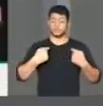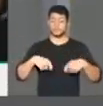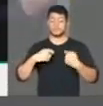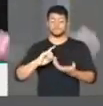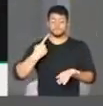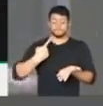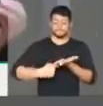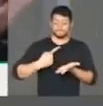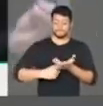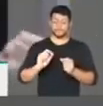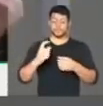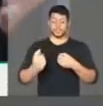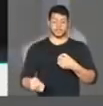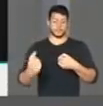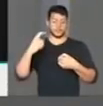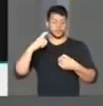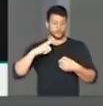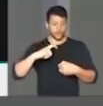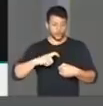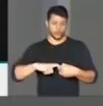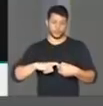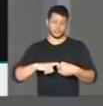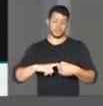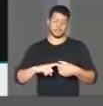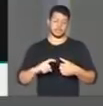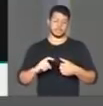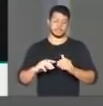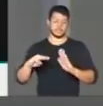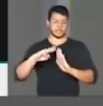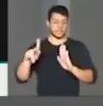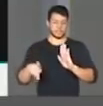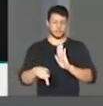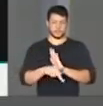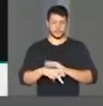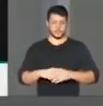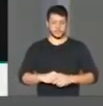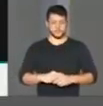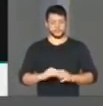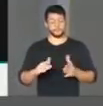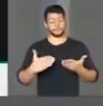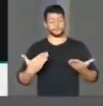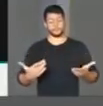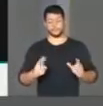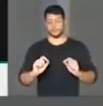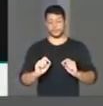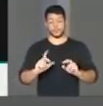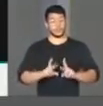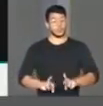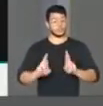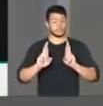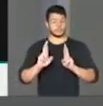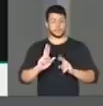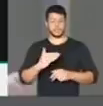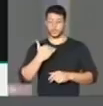convença a devolver esta verdadeira bomba para o colo do Bolsonaro. Tomara que seja essa bomba que estoure para